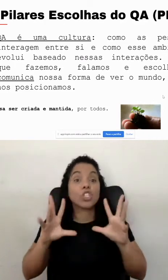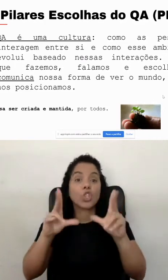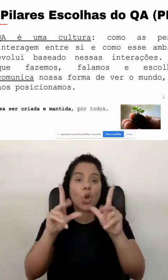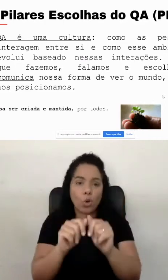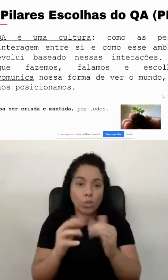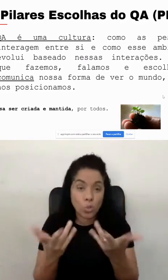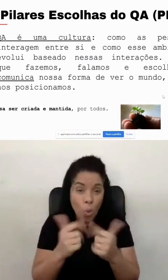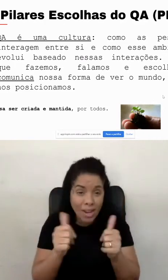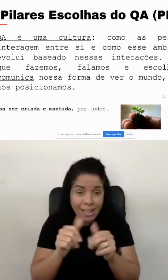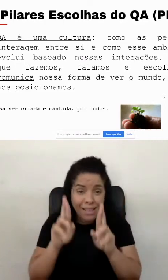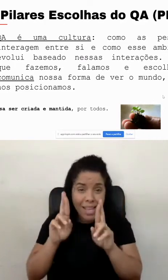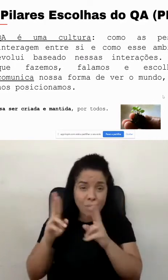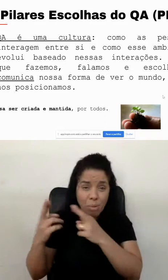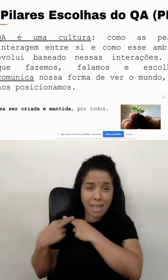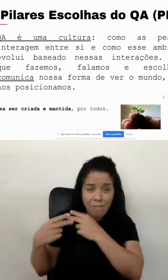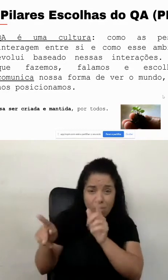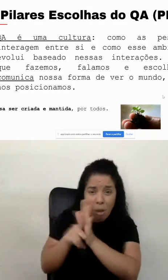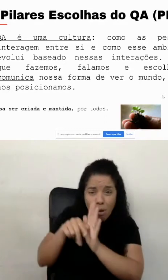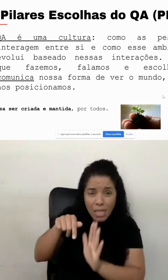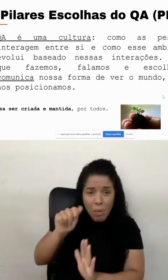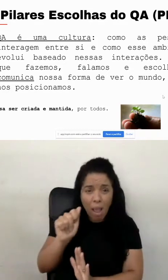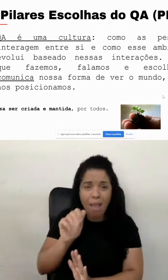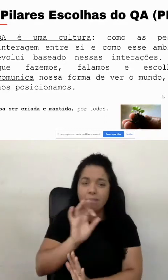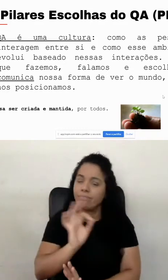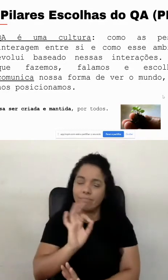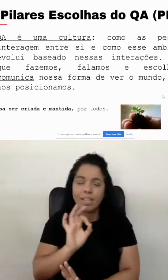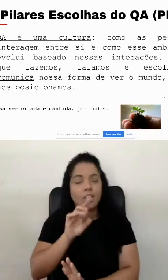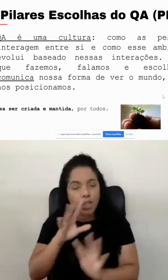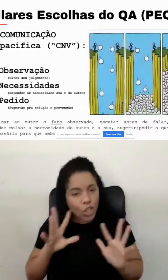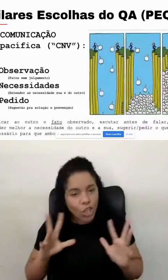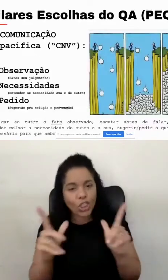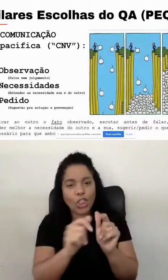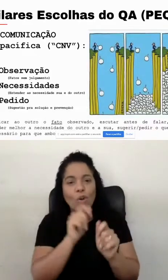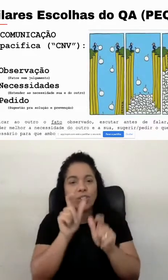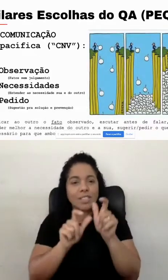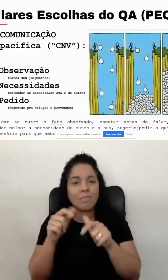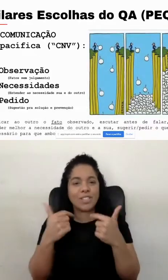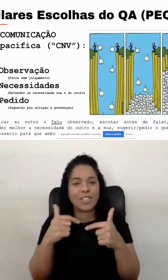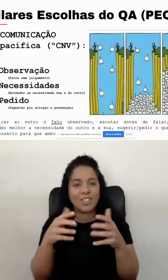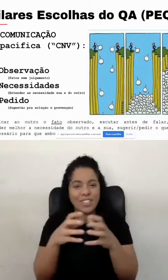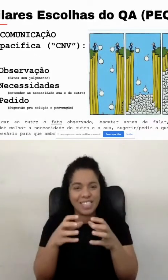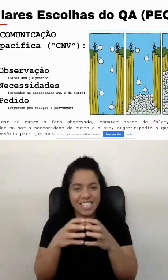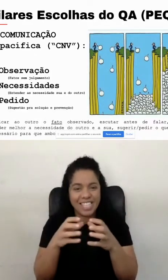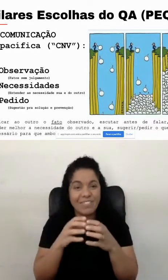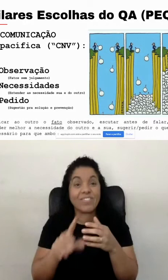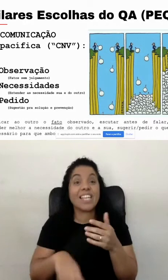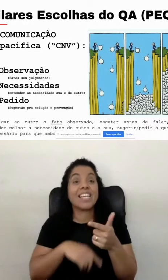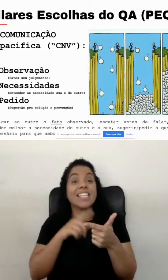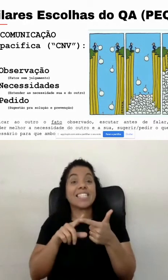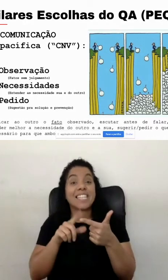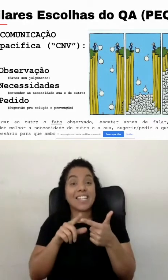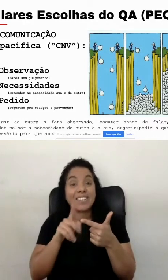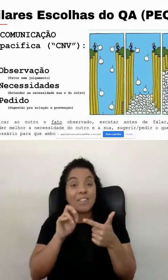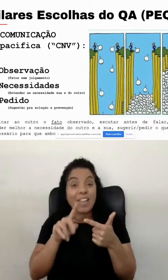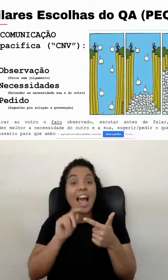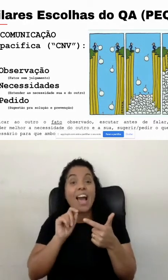só do QA, do tester. E vamos para o segundo pilar de sustentação, que a gente não pode deixar de falar, que